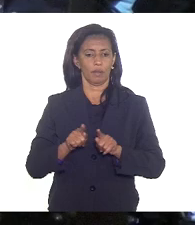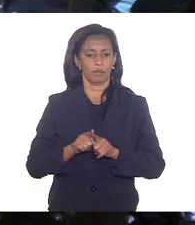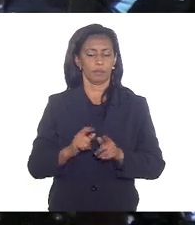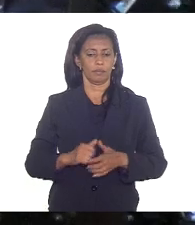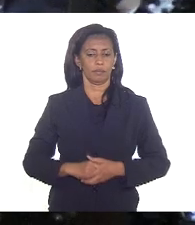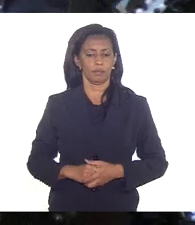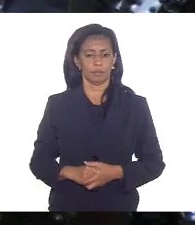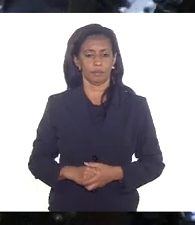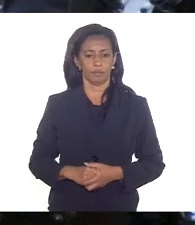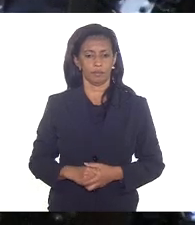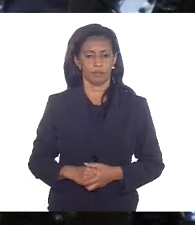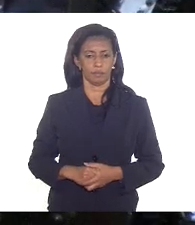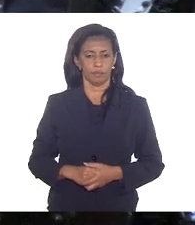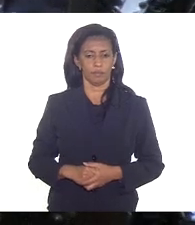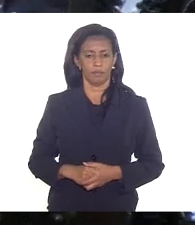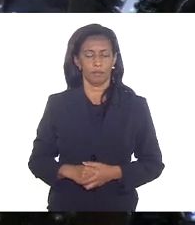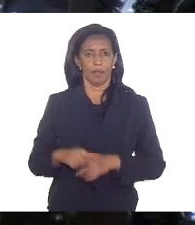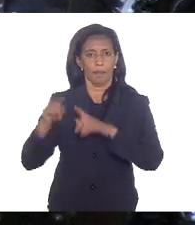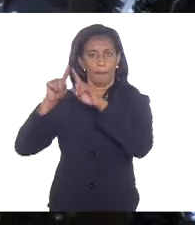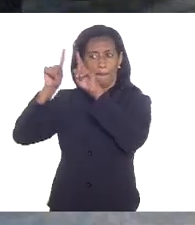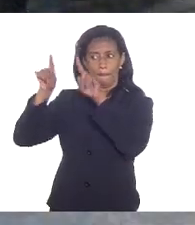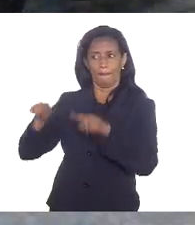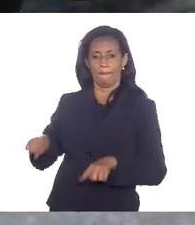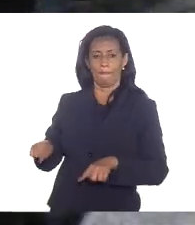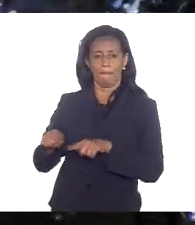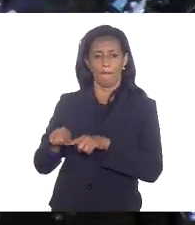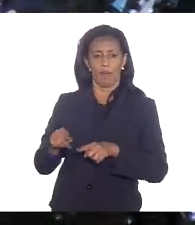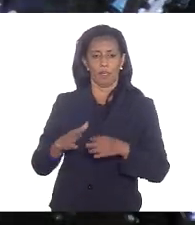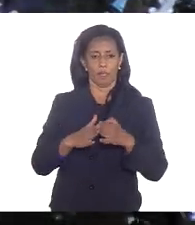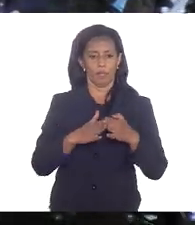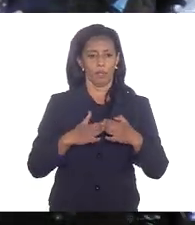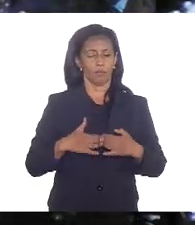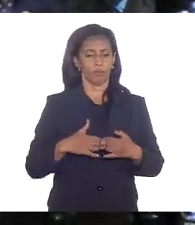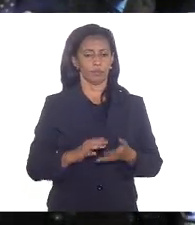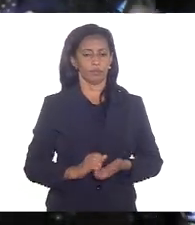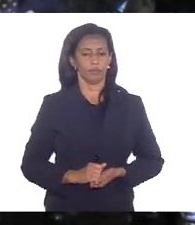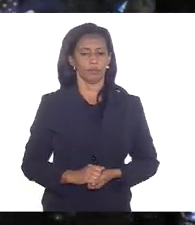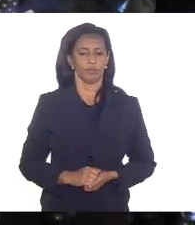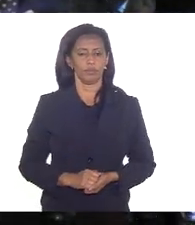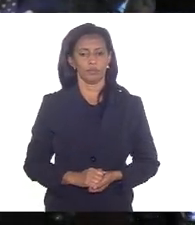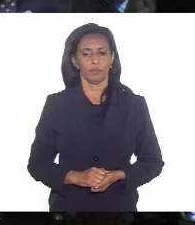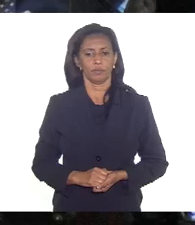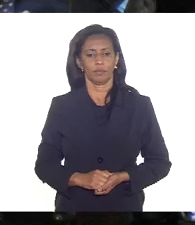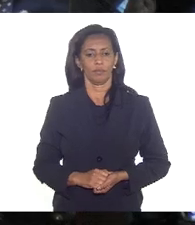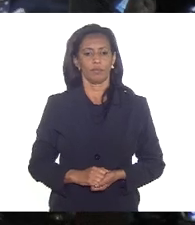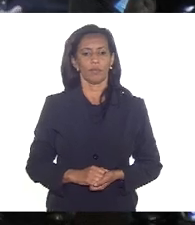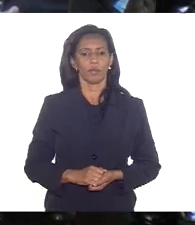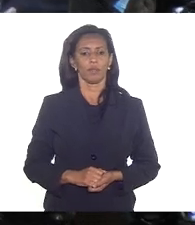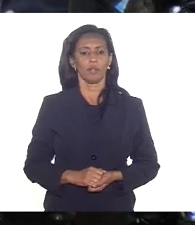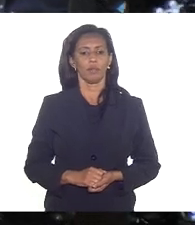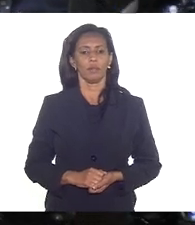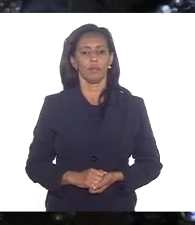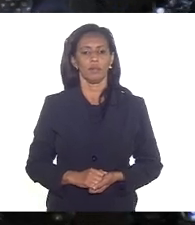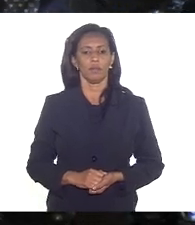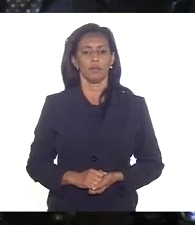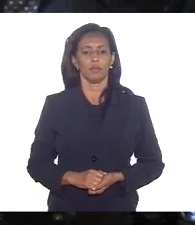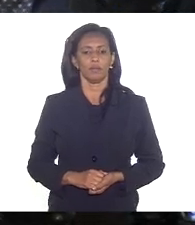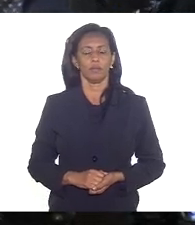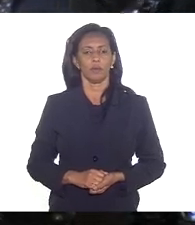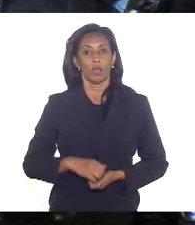pagar por favor teoria e os grupos lá para içamento de voz volta só botar o sim derruba